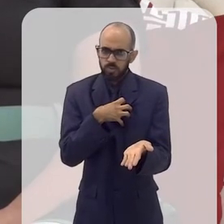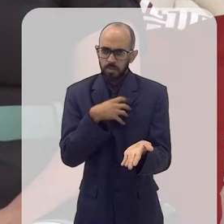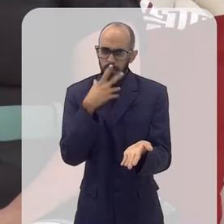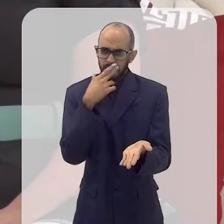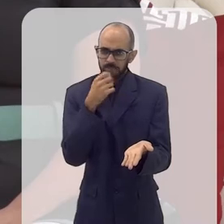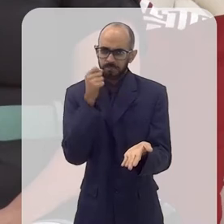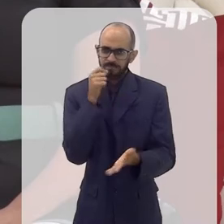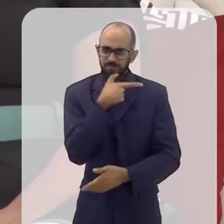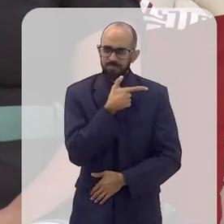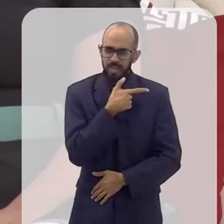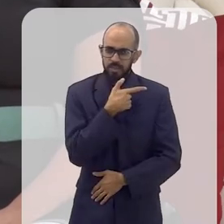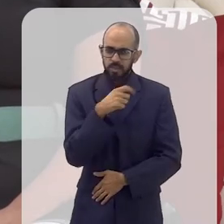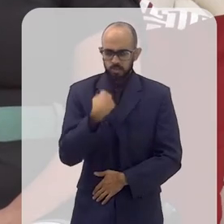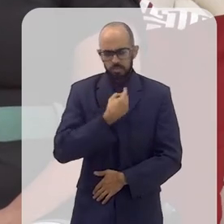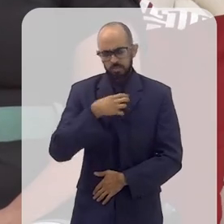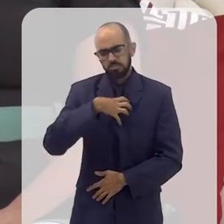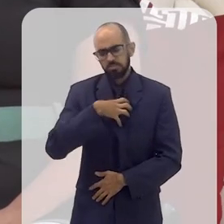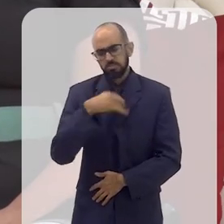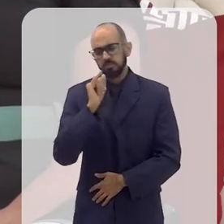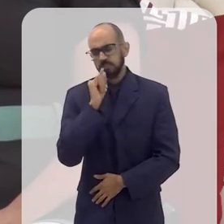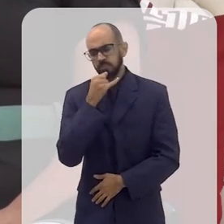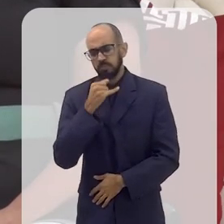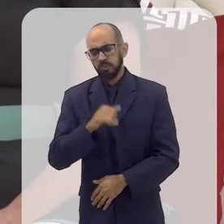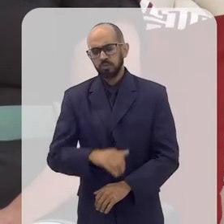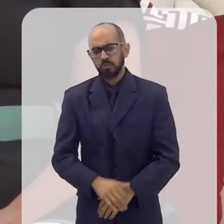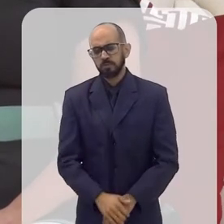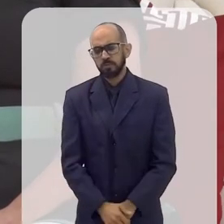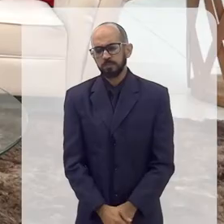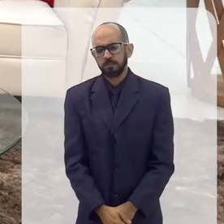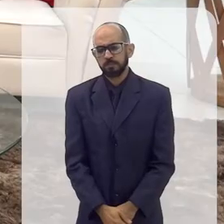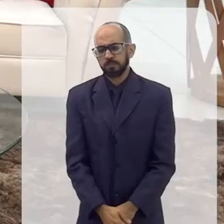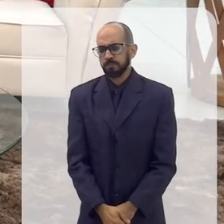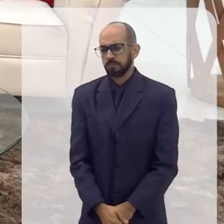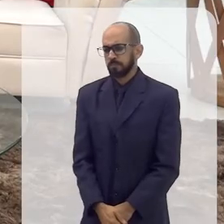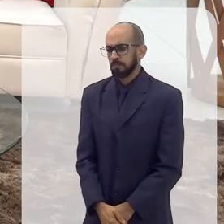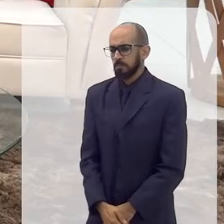de maneira jocosa também. Isso nos entristece muitíssimo.